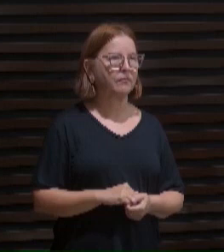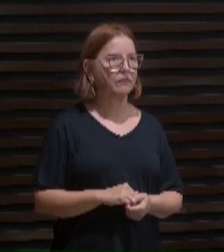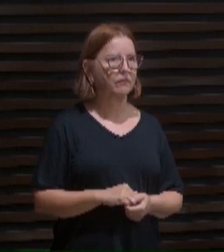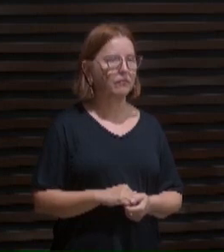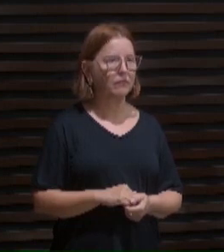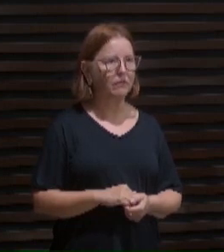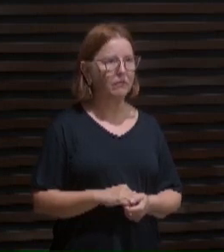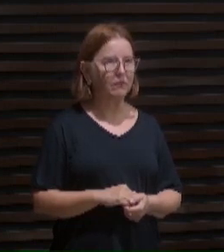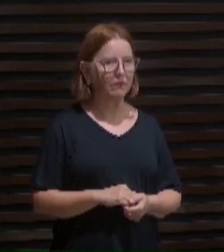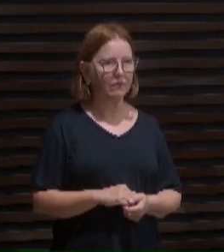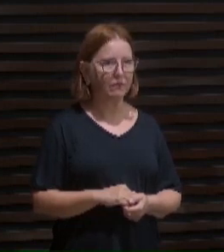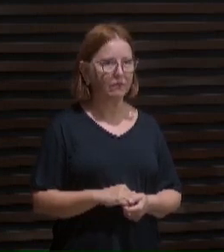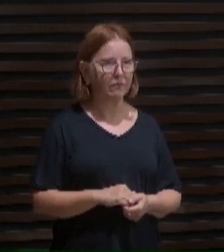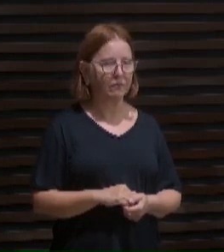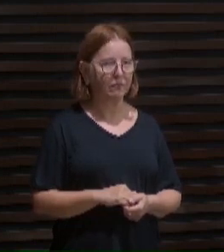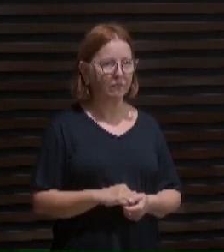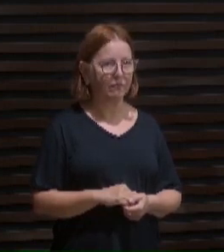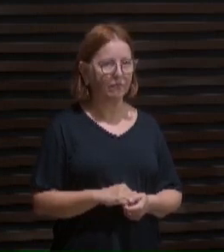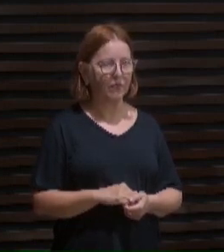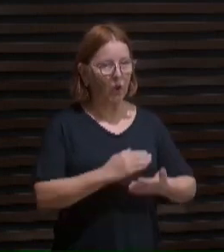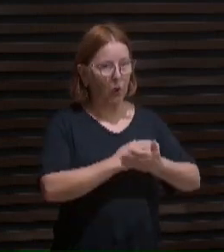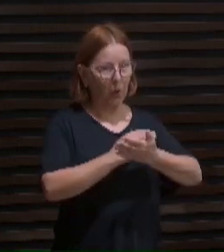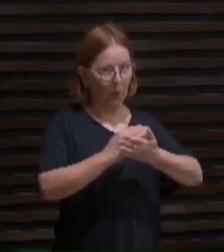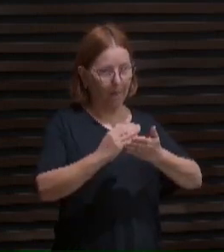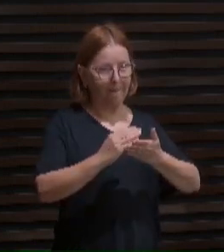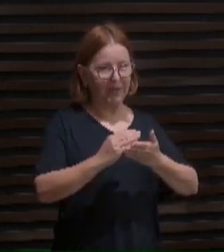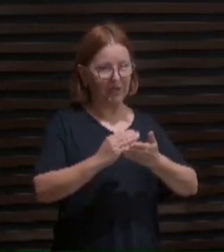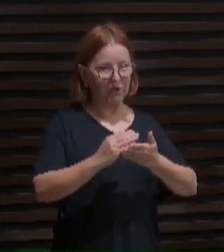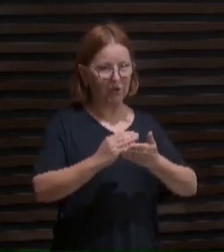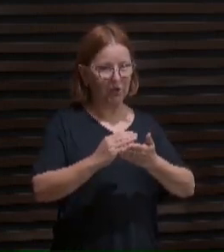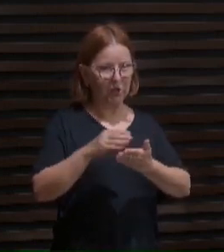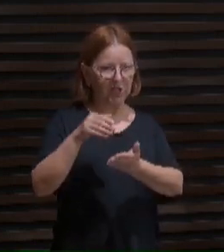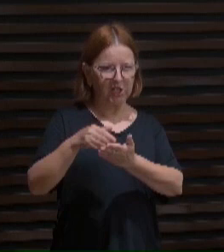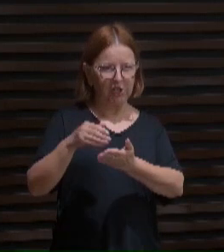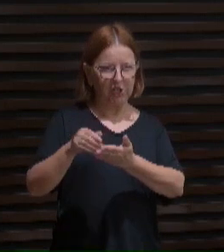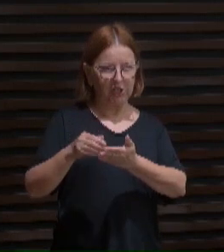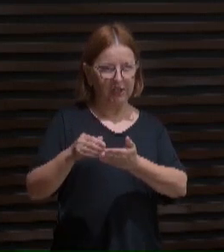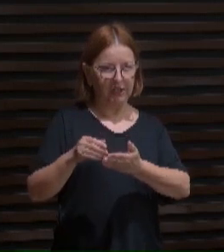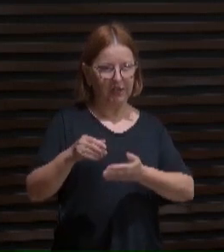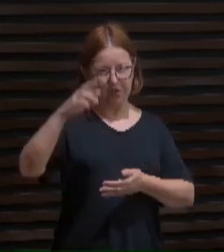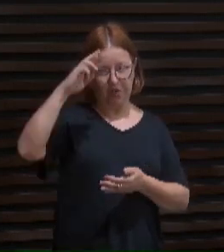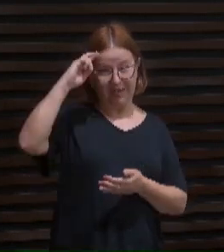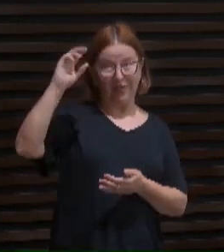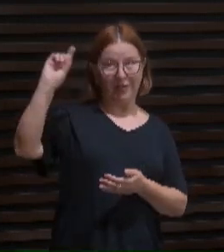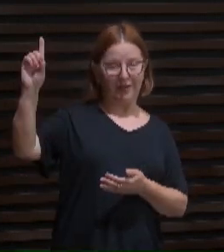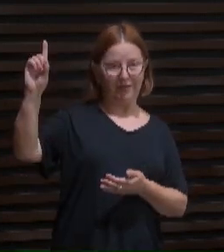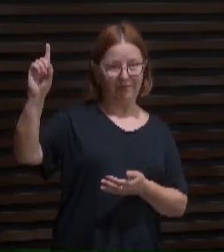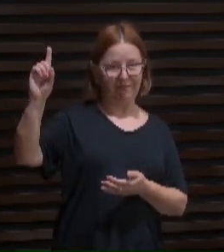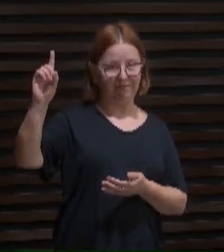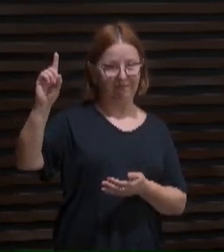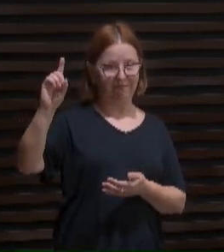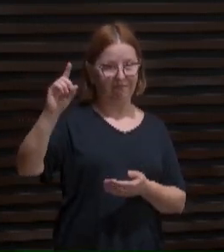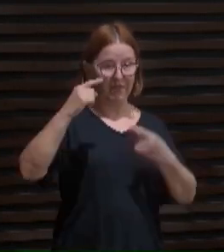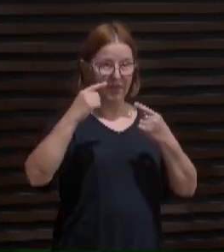Entrou removendo o senhorio de Deus, entrou em oposição frontal à palavra